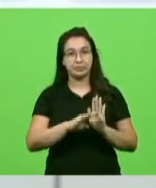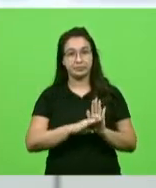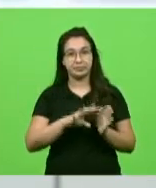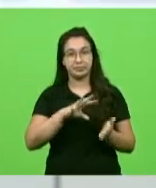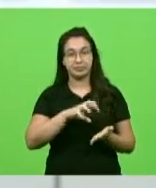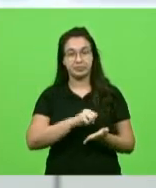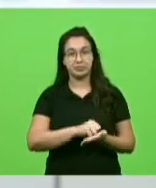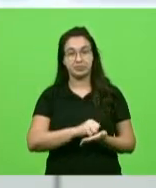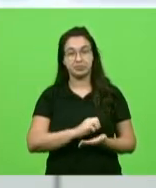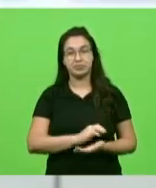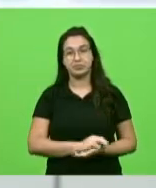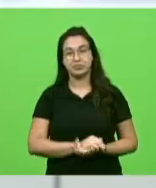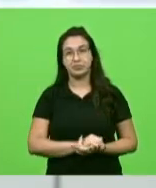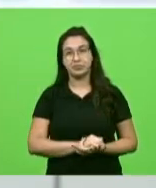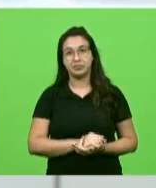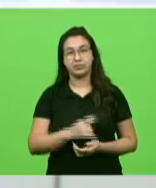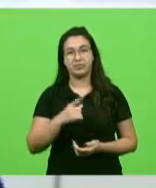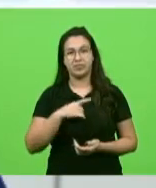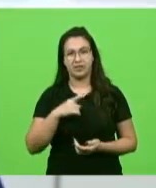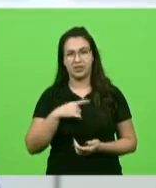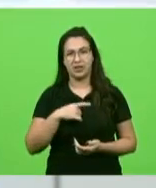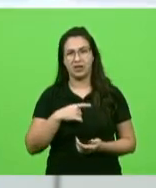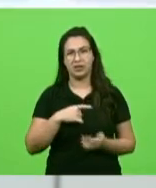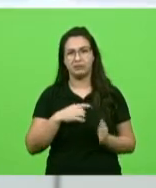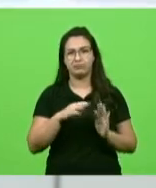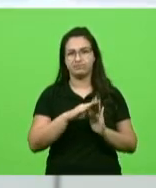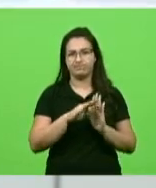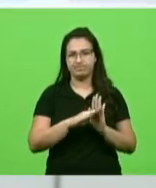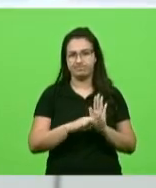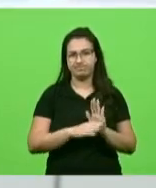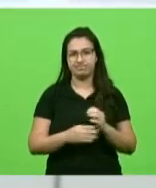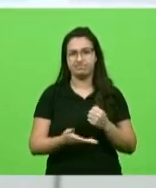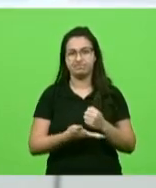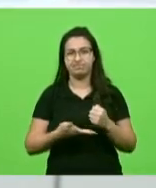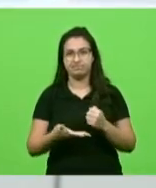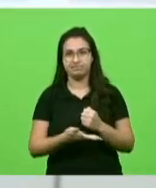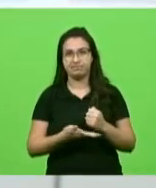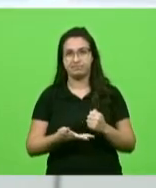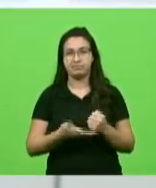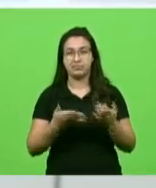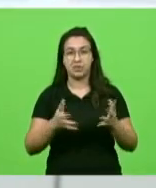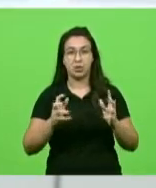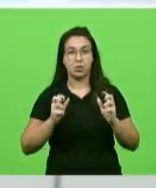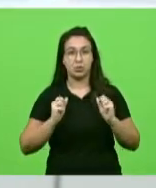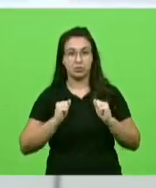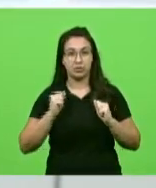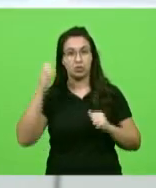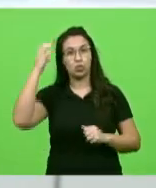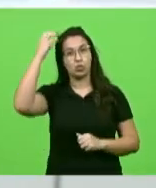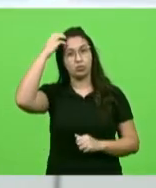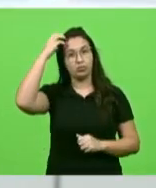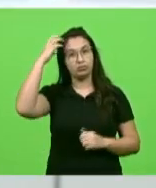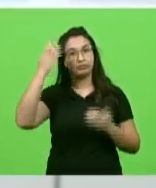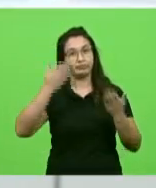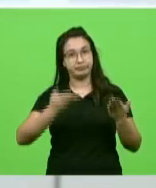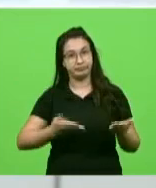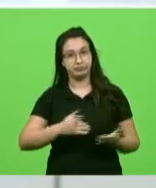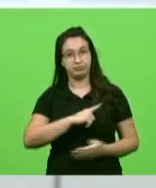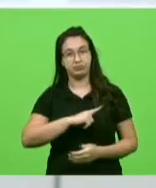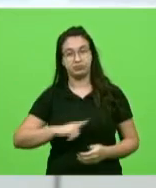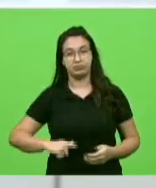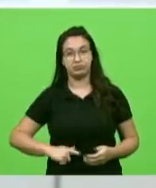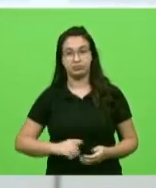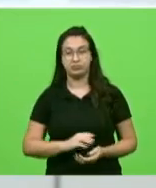inexistem assim elementos mínimos a caracterizar omissão dolosa do governador e pelo